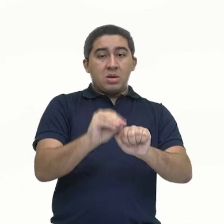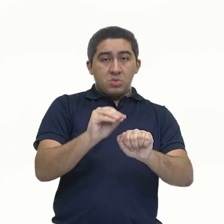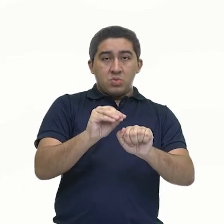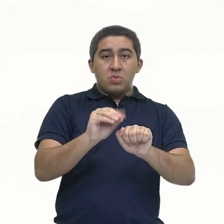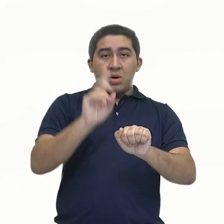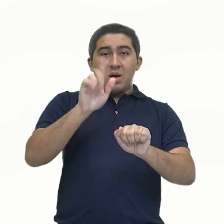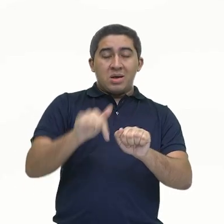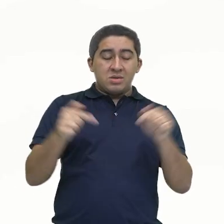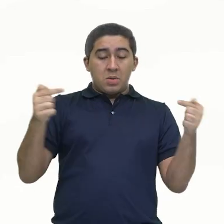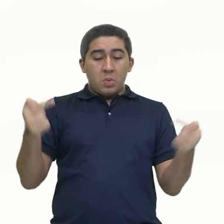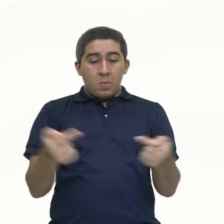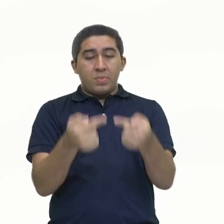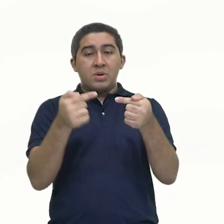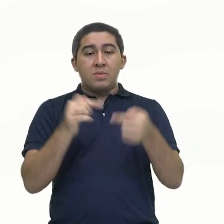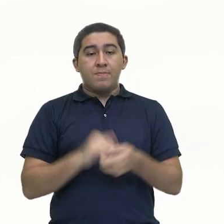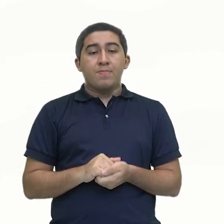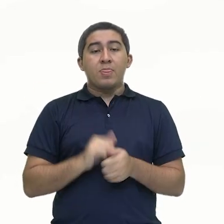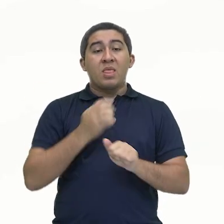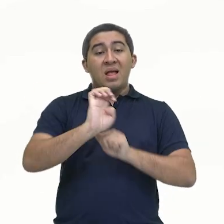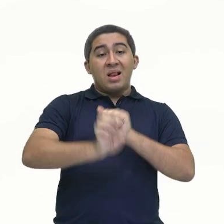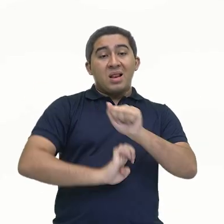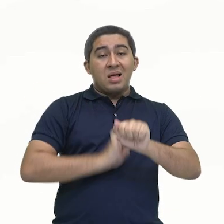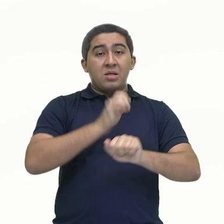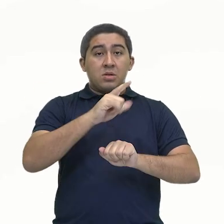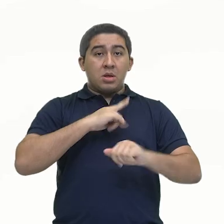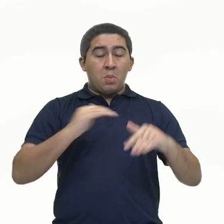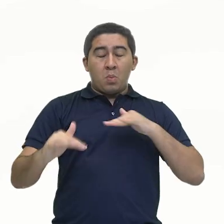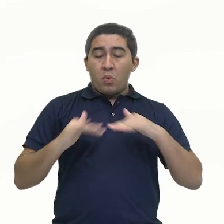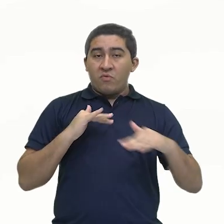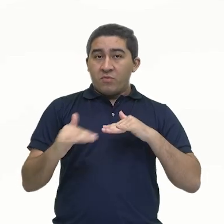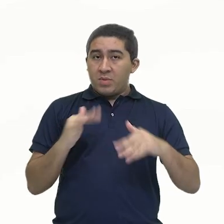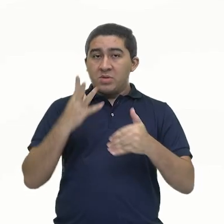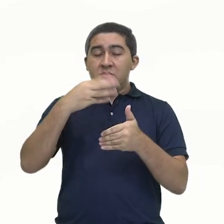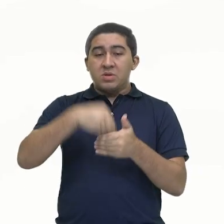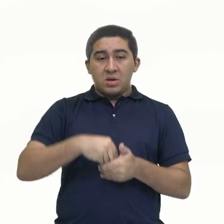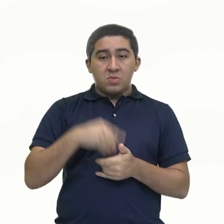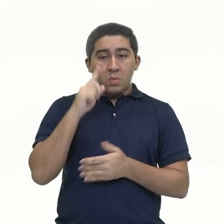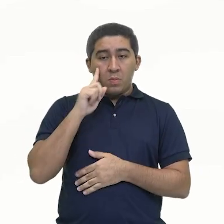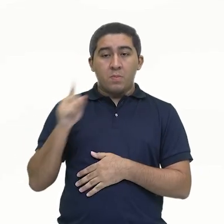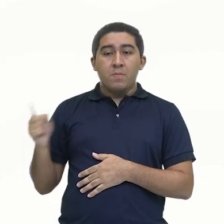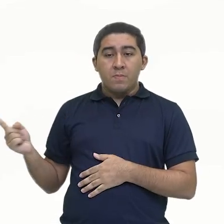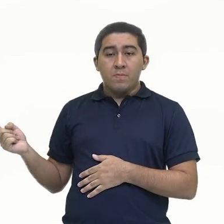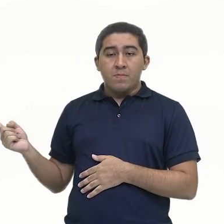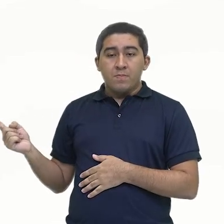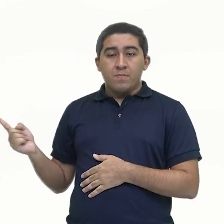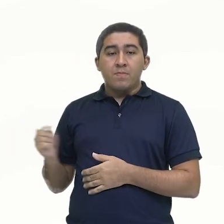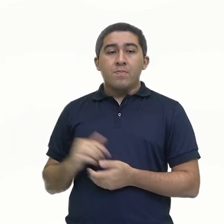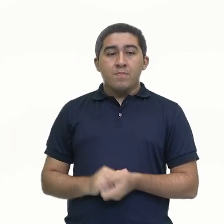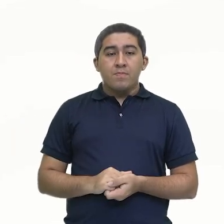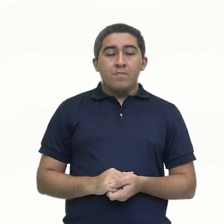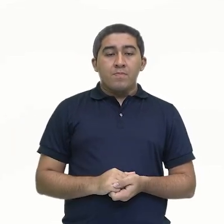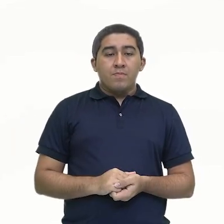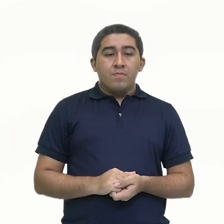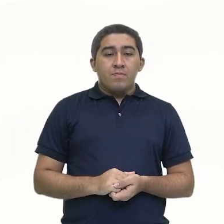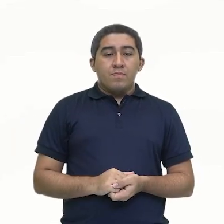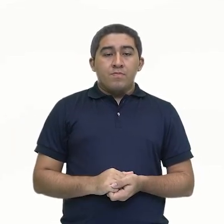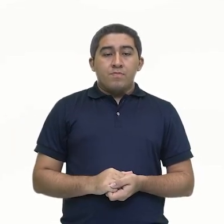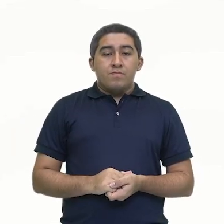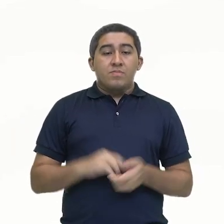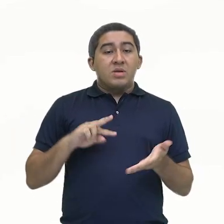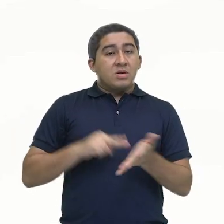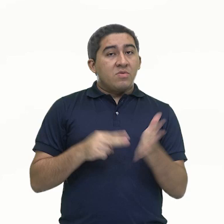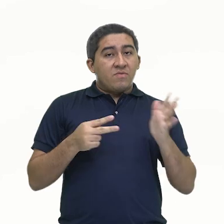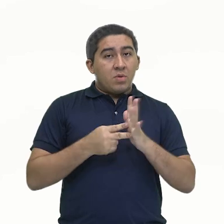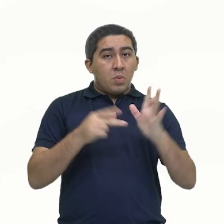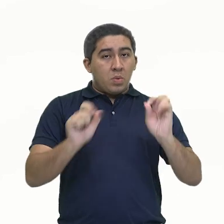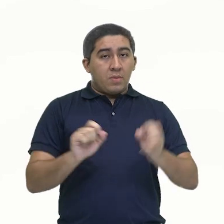camada eletrônica. Os elétrons eles ficam se movimentando aqui na sua camada. Isso, ou seja, não